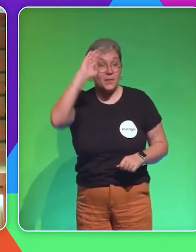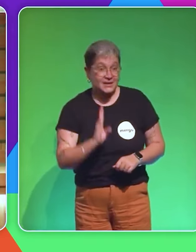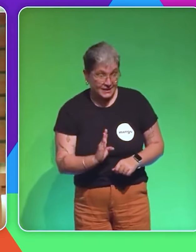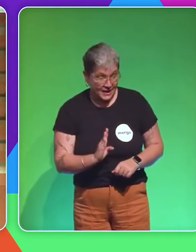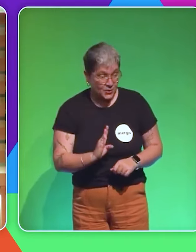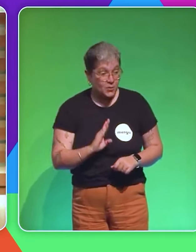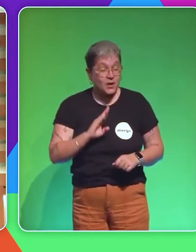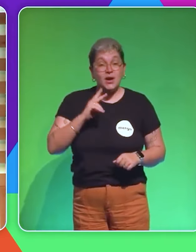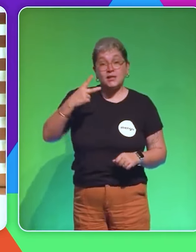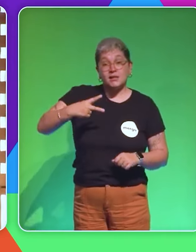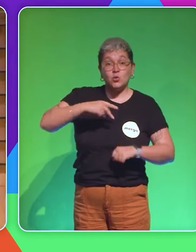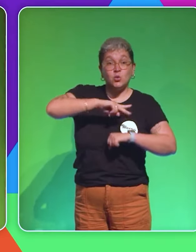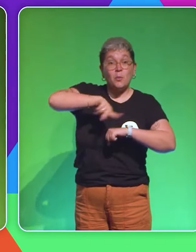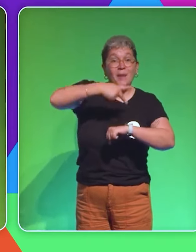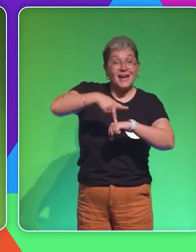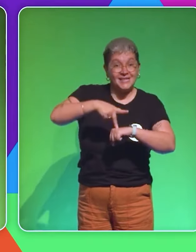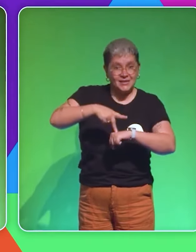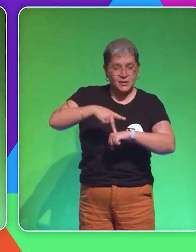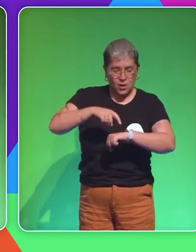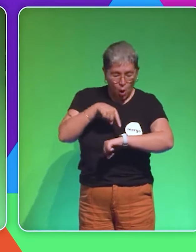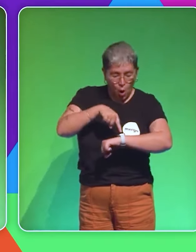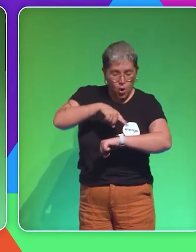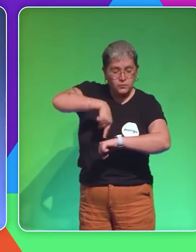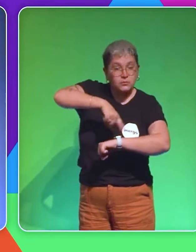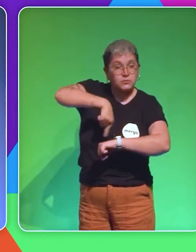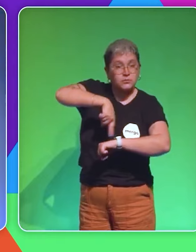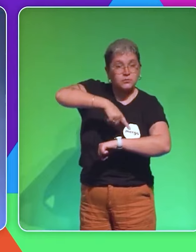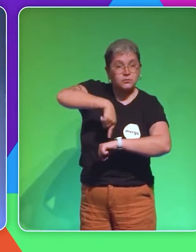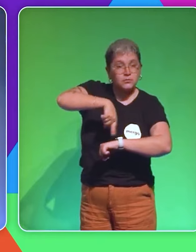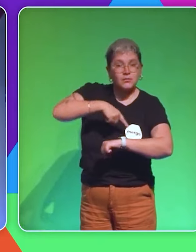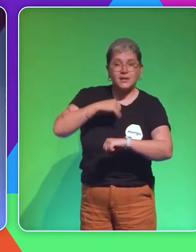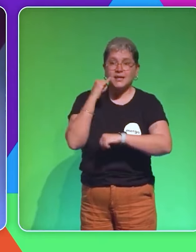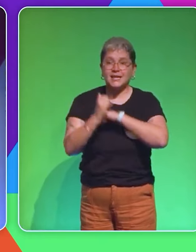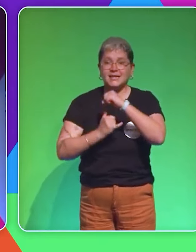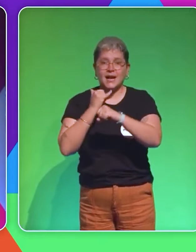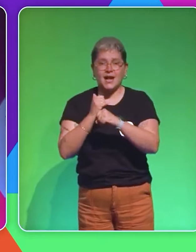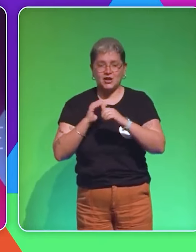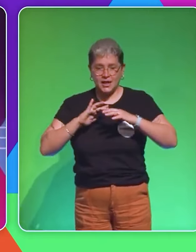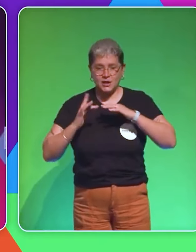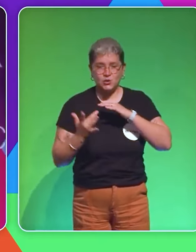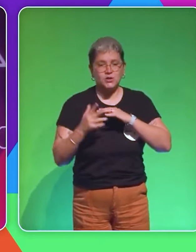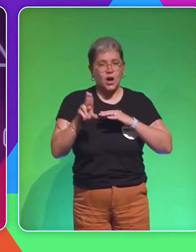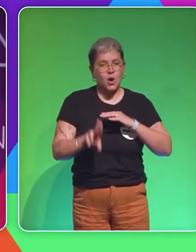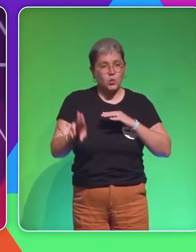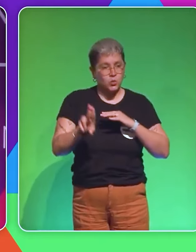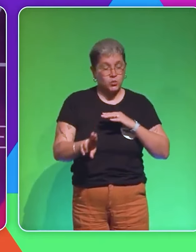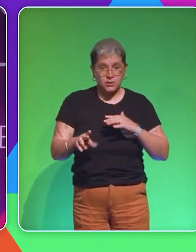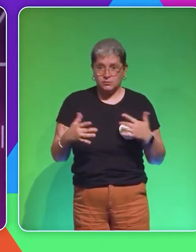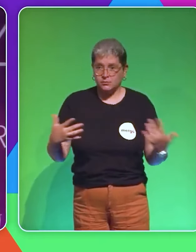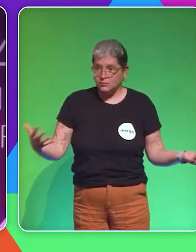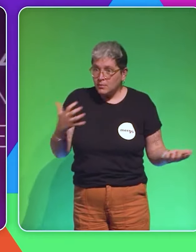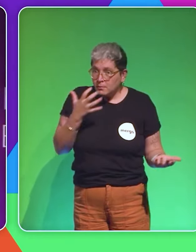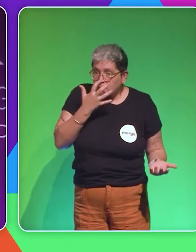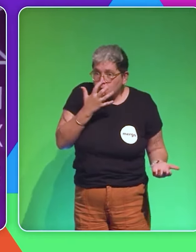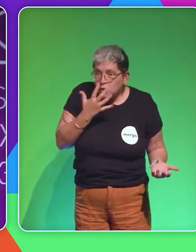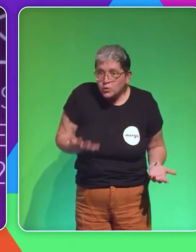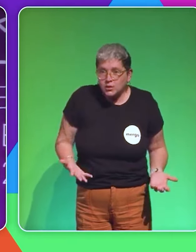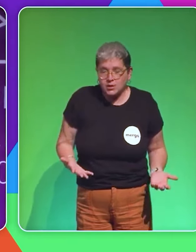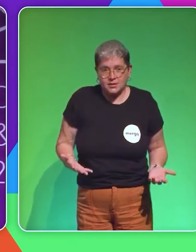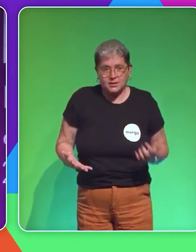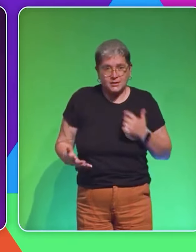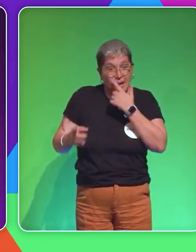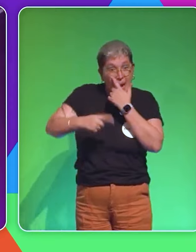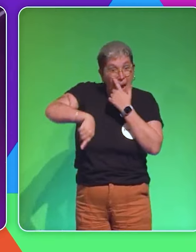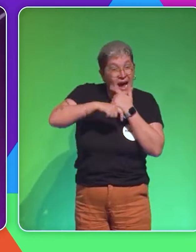país que mais passa tempo na internet nas redes sociais né impressionante a gente é muito muito